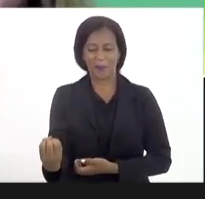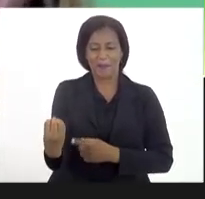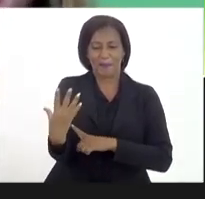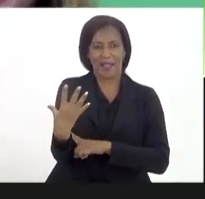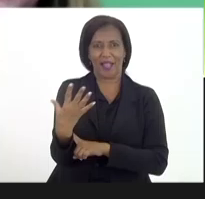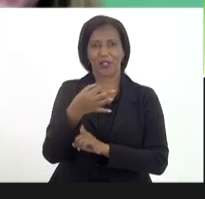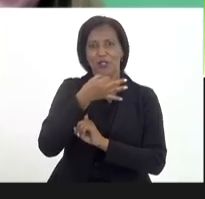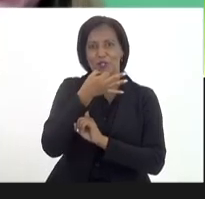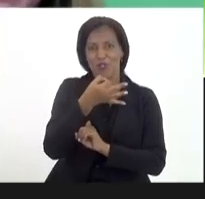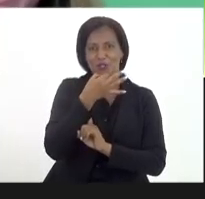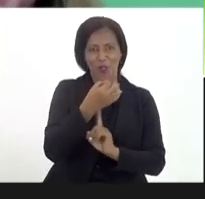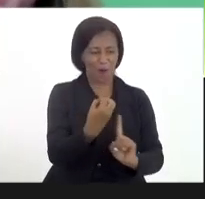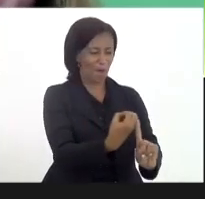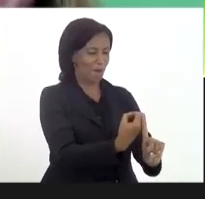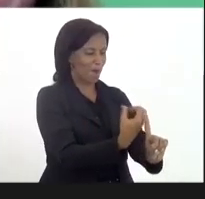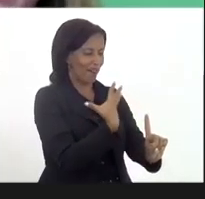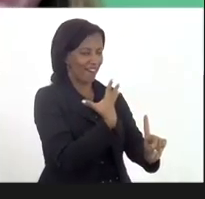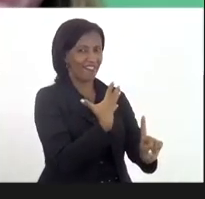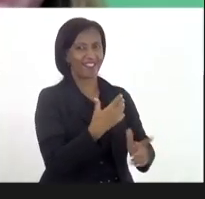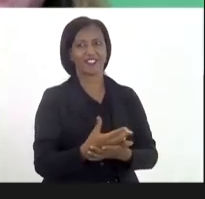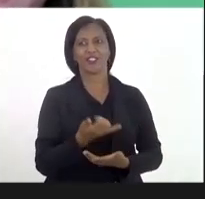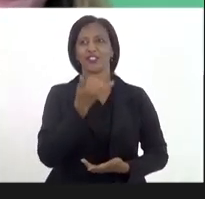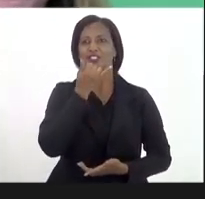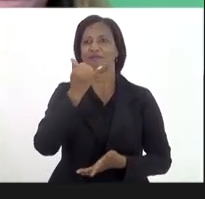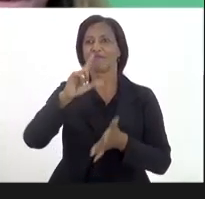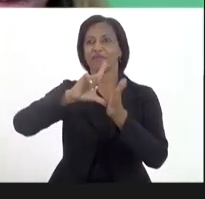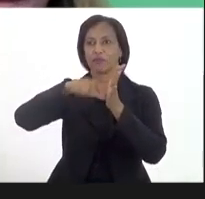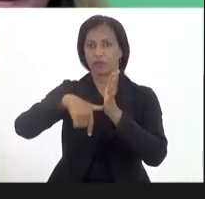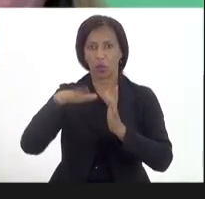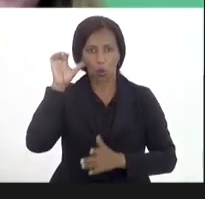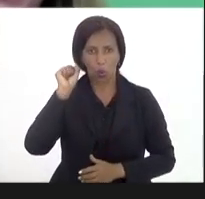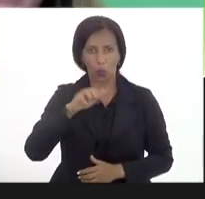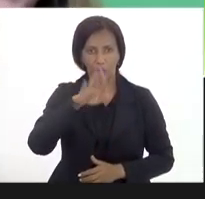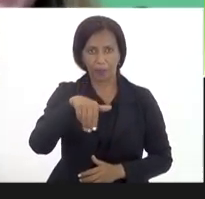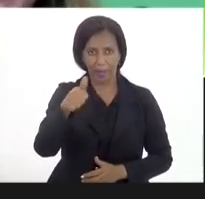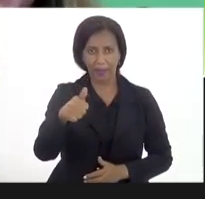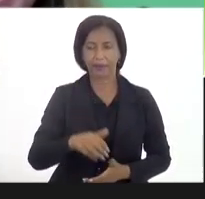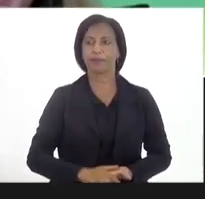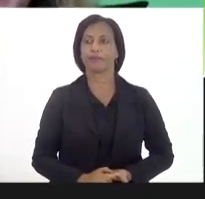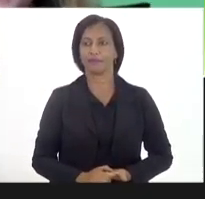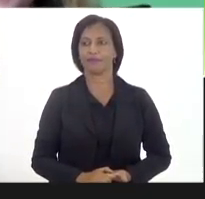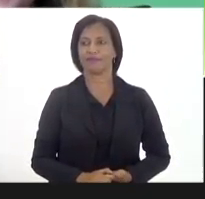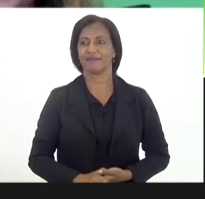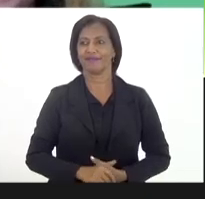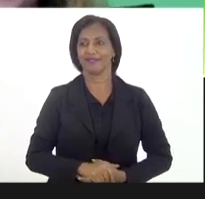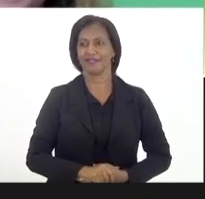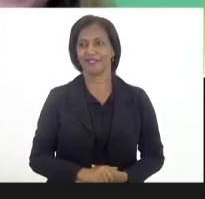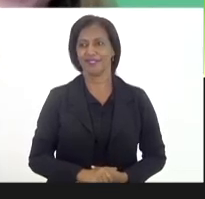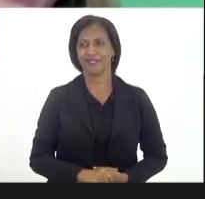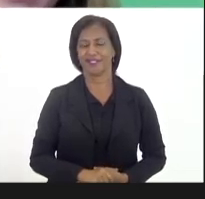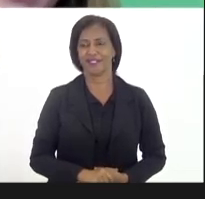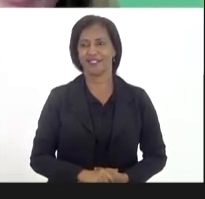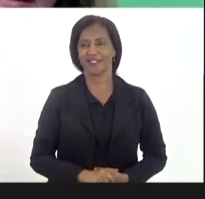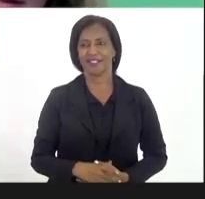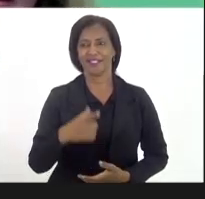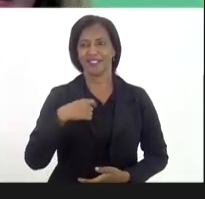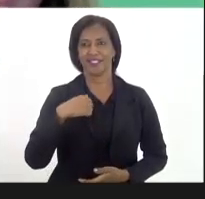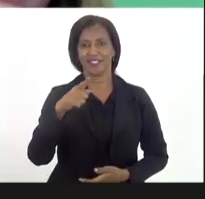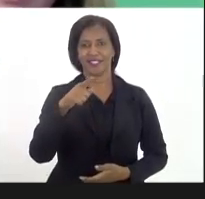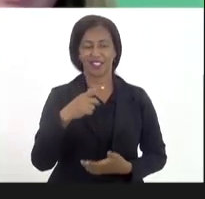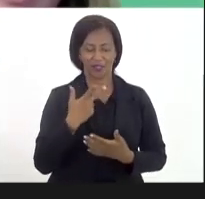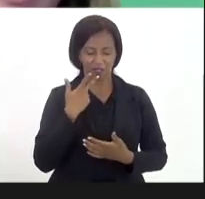áudio de novo e bem né Agora sim agora eu tava fazendo